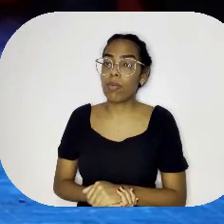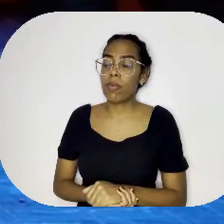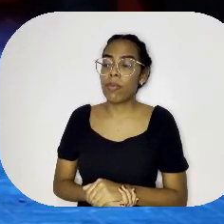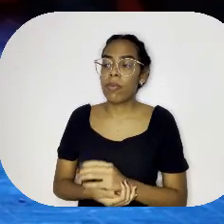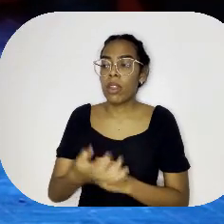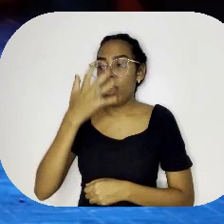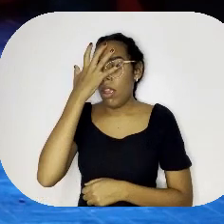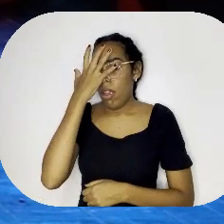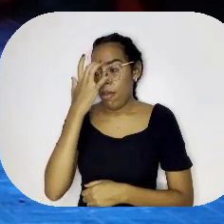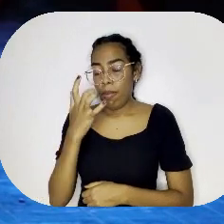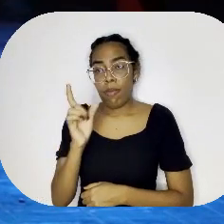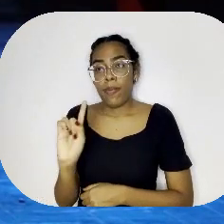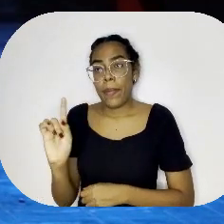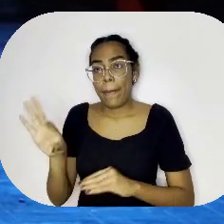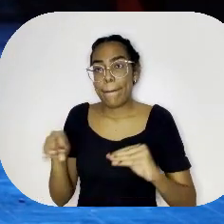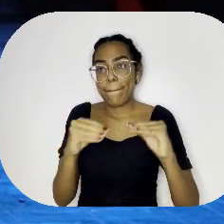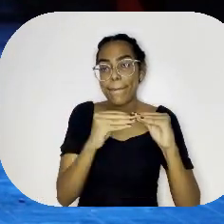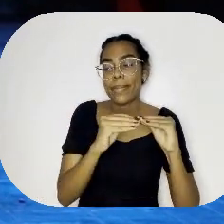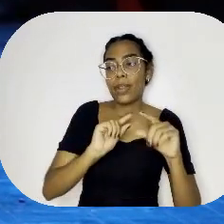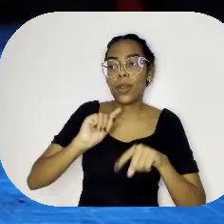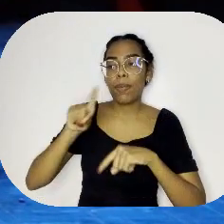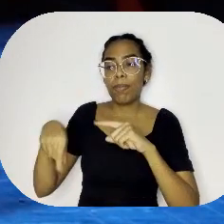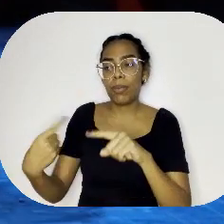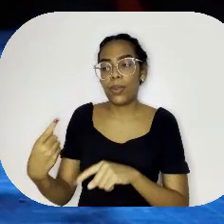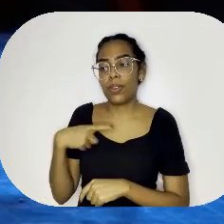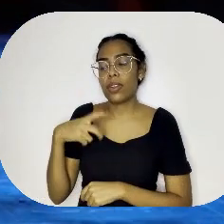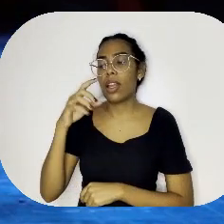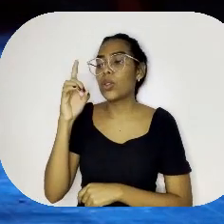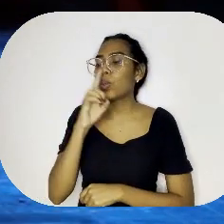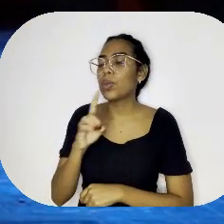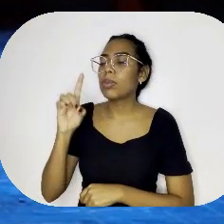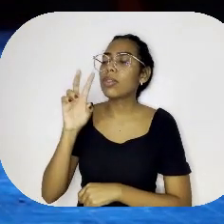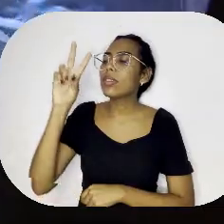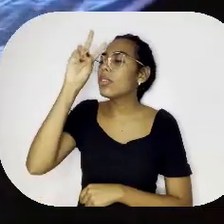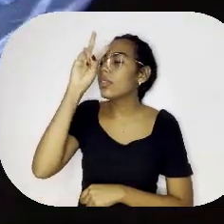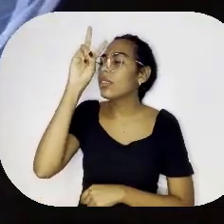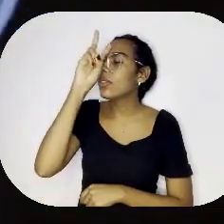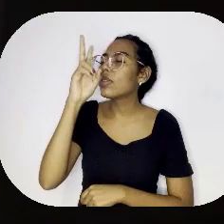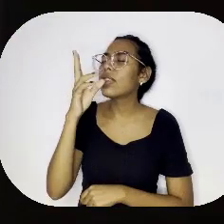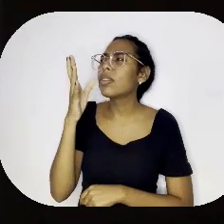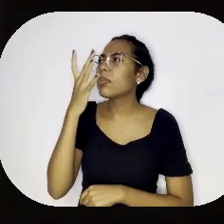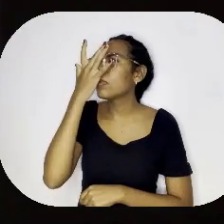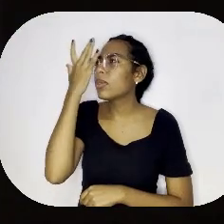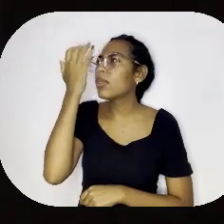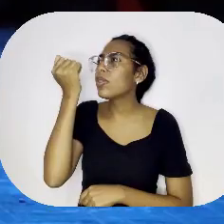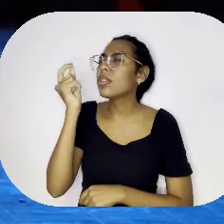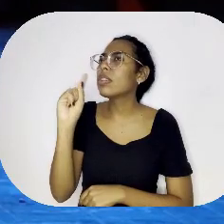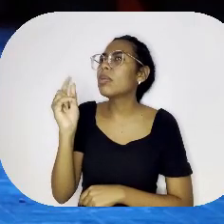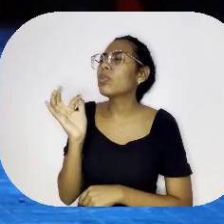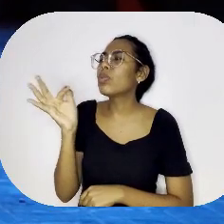Beija, amanhã não beija, depois de amanhã é domingo e segunda-feira ninguém sabe o que